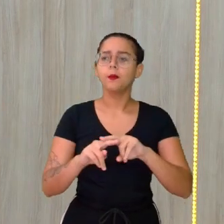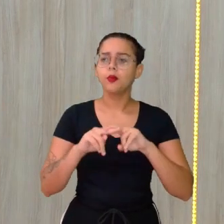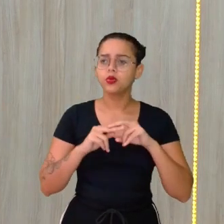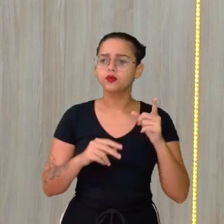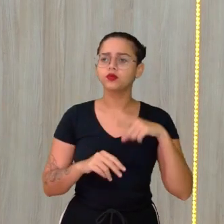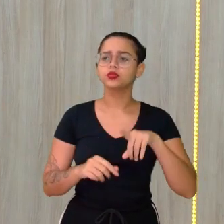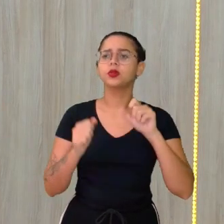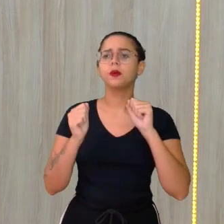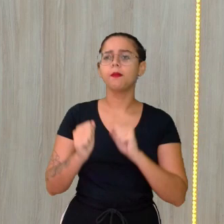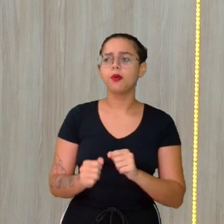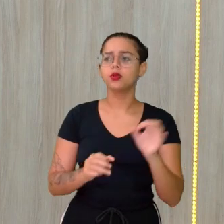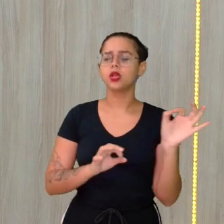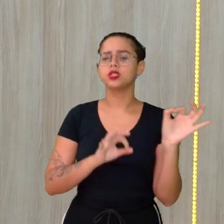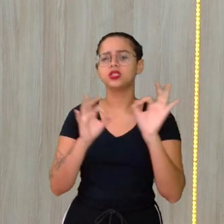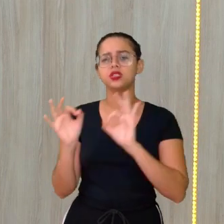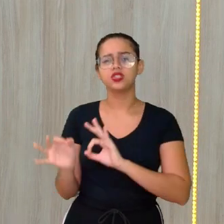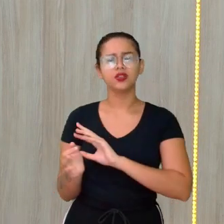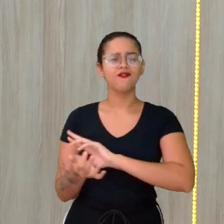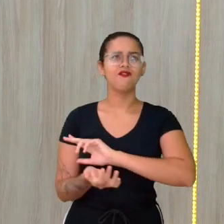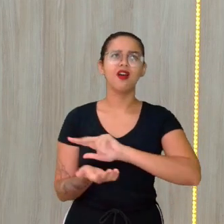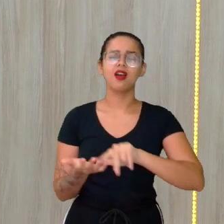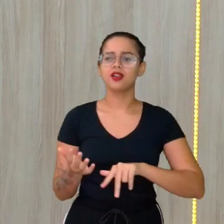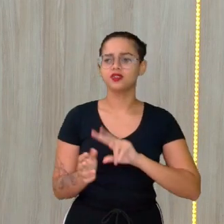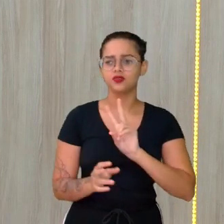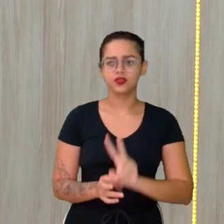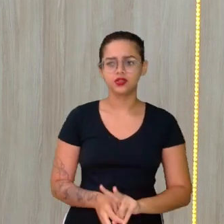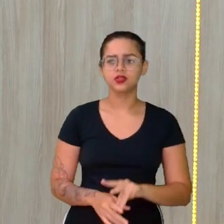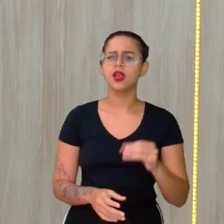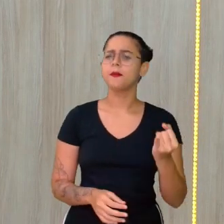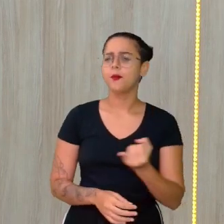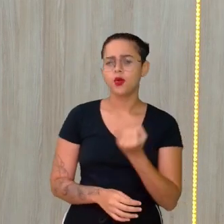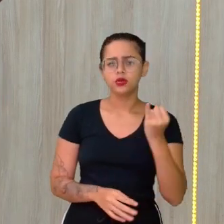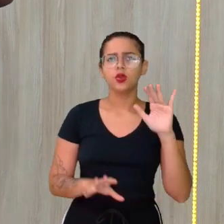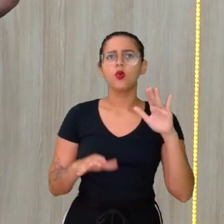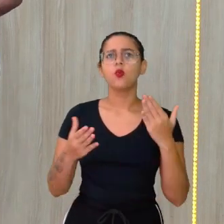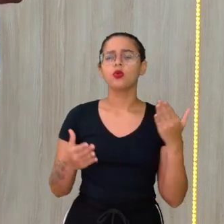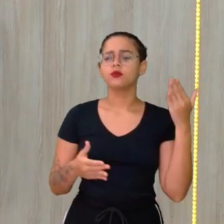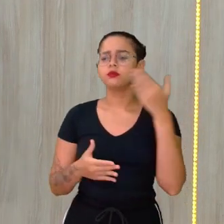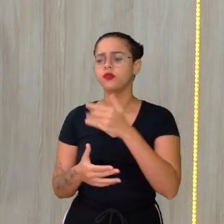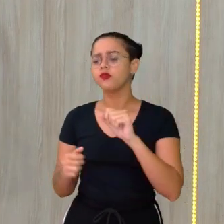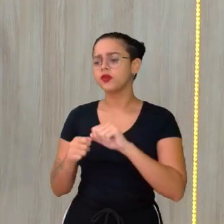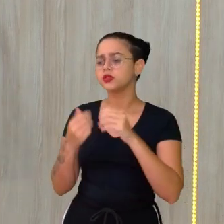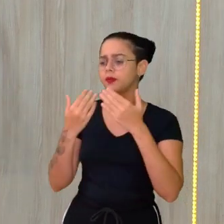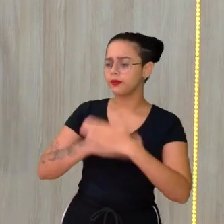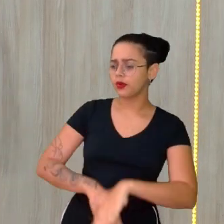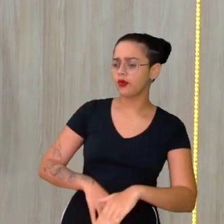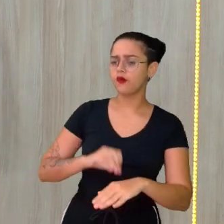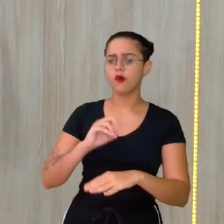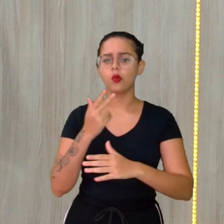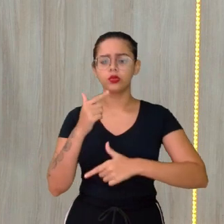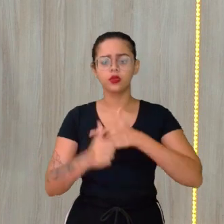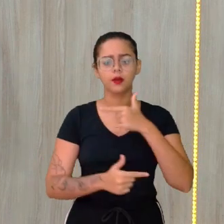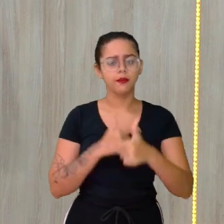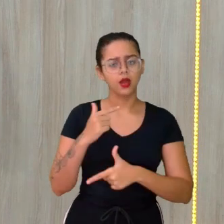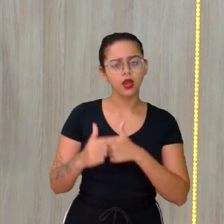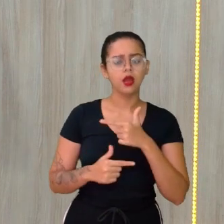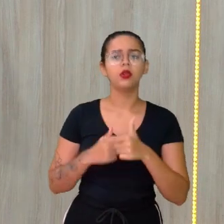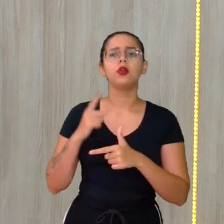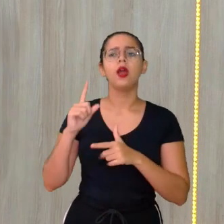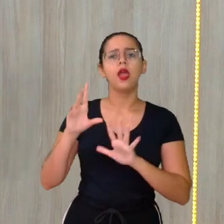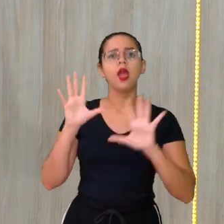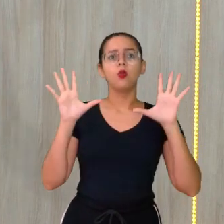vocês podem assistir ela várias vezes. É muito importante quando for fazer alguma prova, quando for fazer um trabalho, né? E ela é meio que